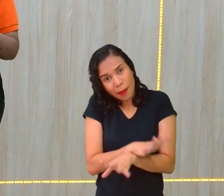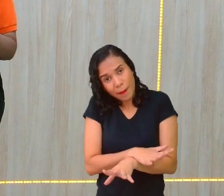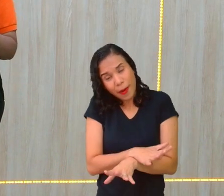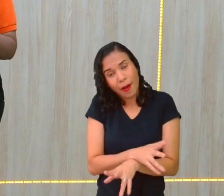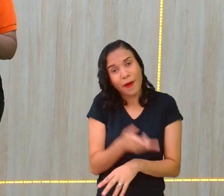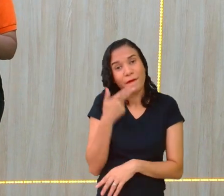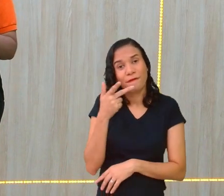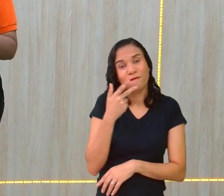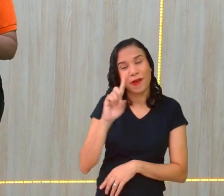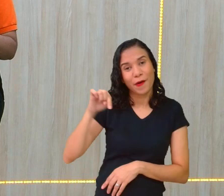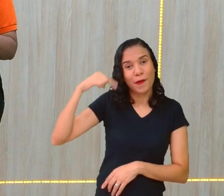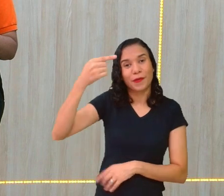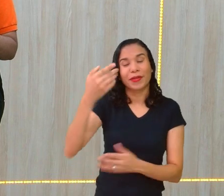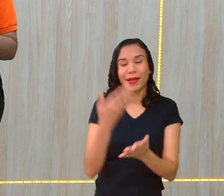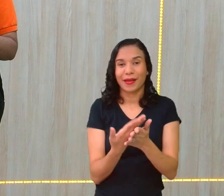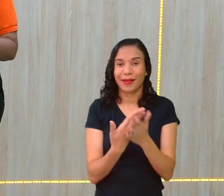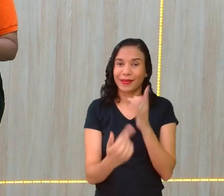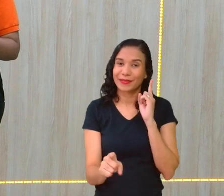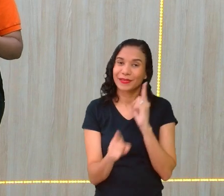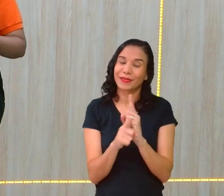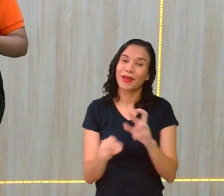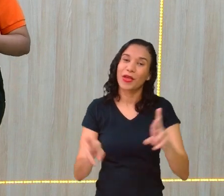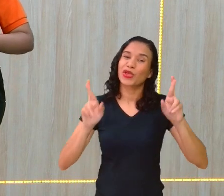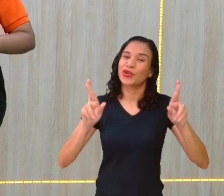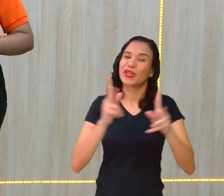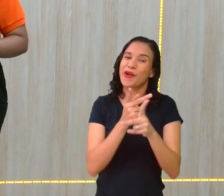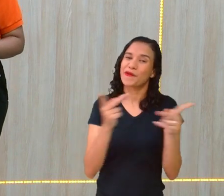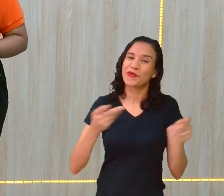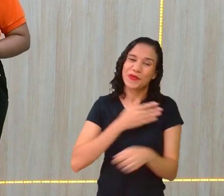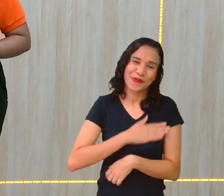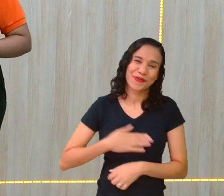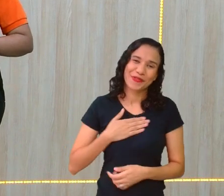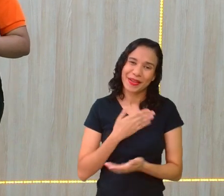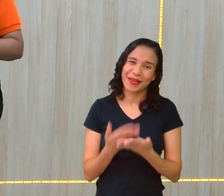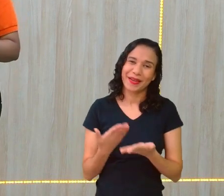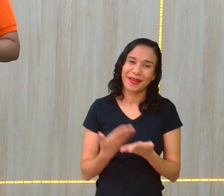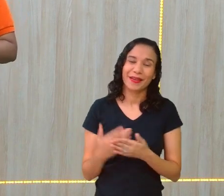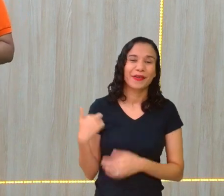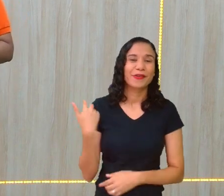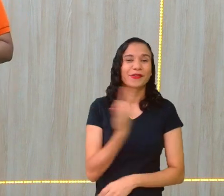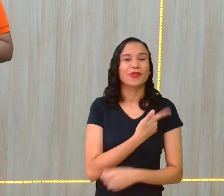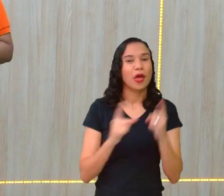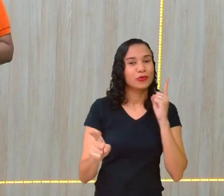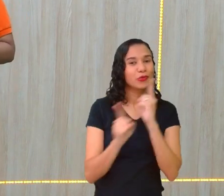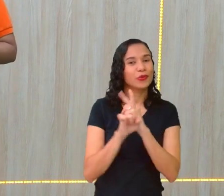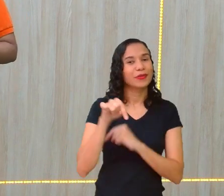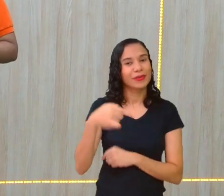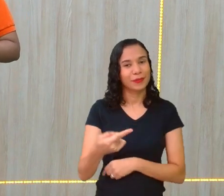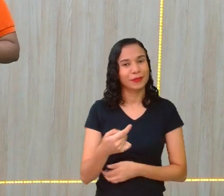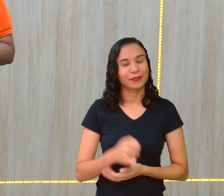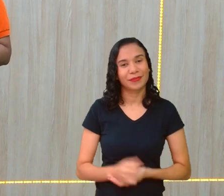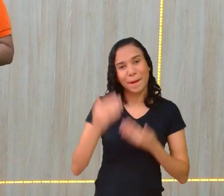deixa para comentar em um outro momento, tá certo, minha gente? Eu espero que vocês tenham gostado. A gente se vê num próximo